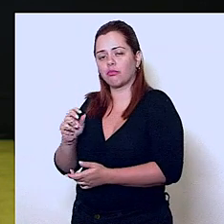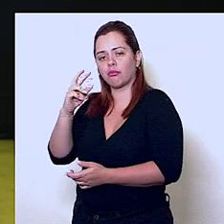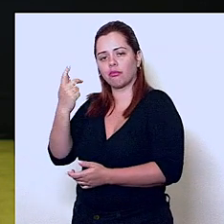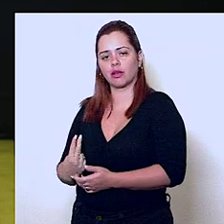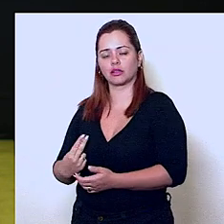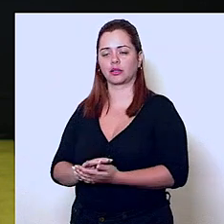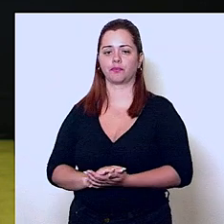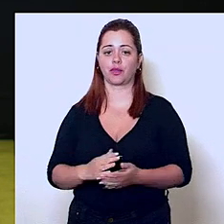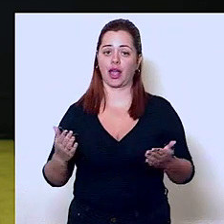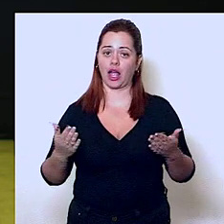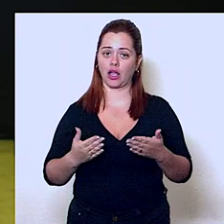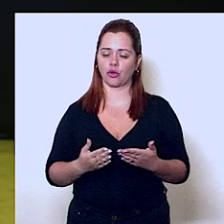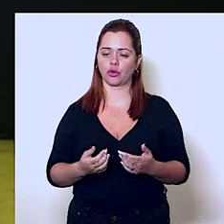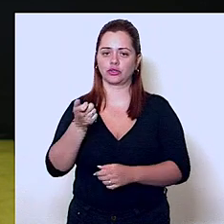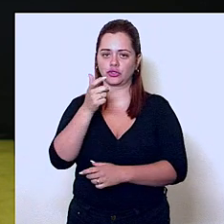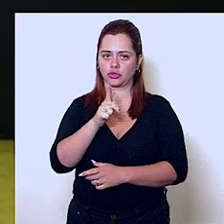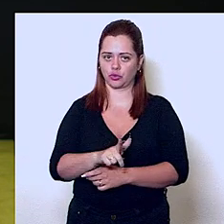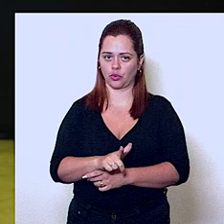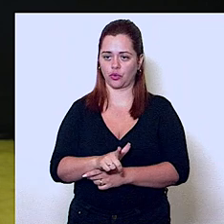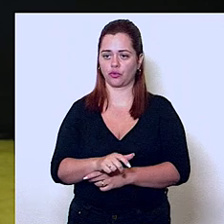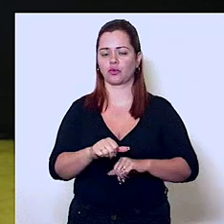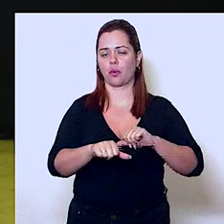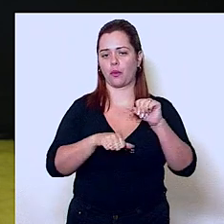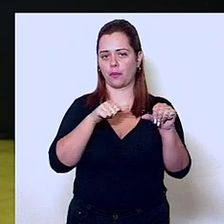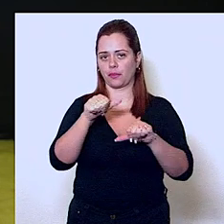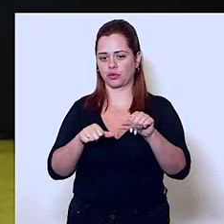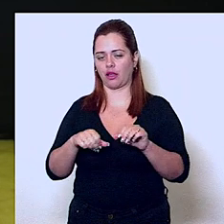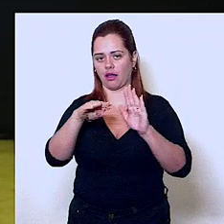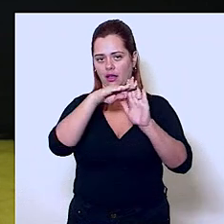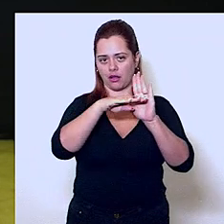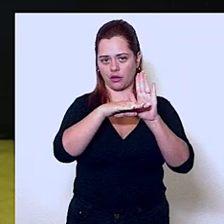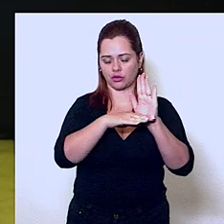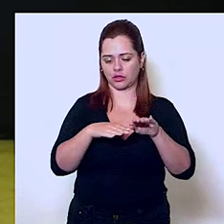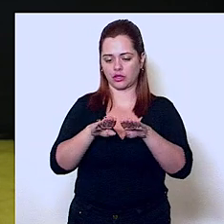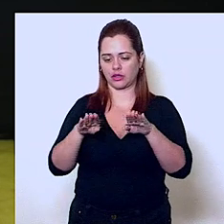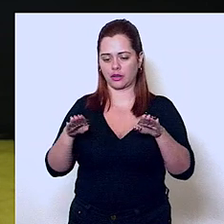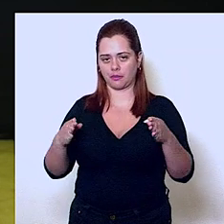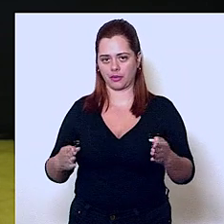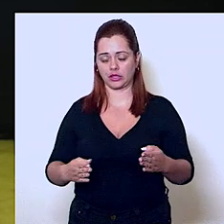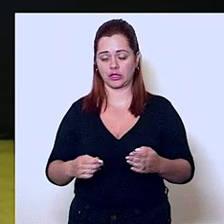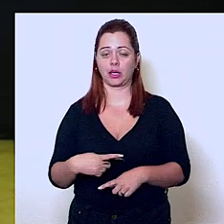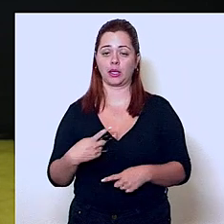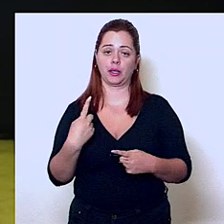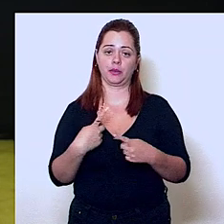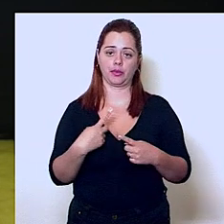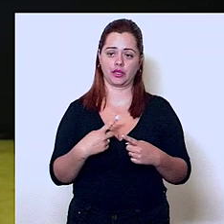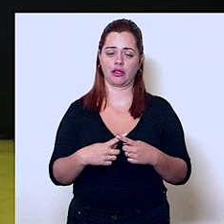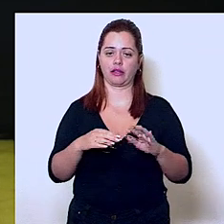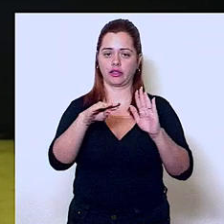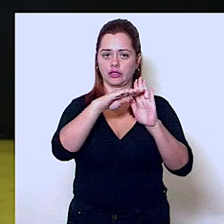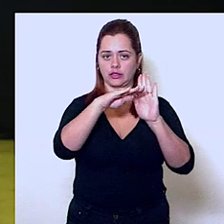liberdade de, mais uma vez, alterar ligeiramente a ordem da mesa, mais por uma questão de sequência, de